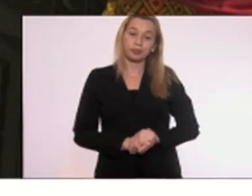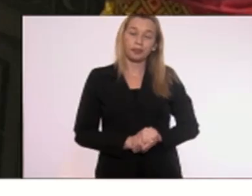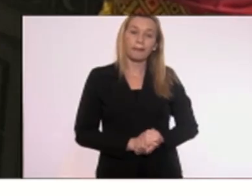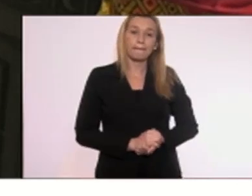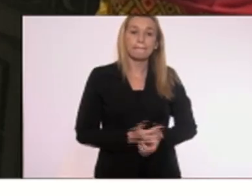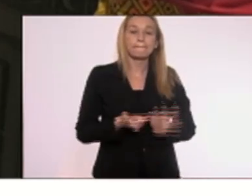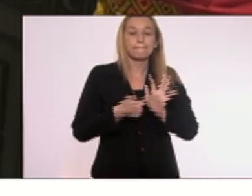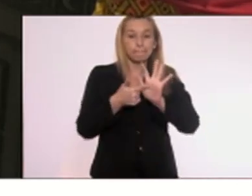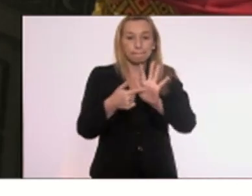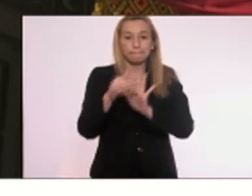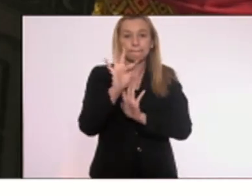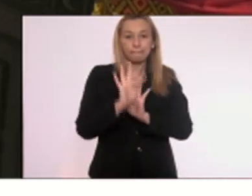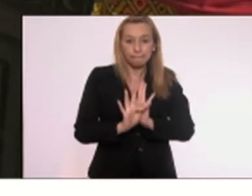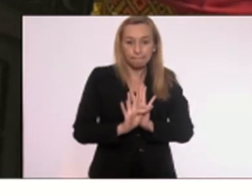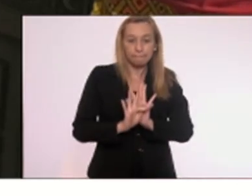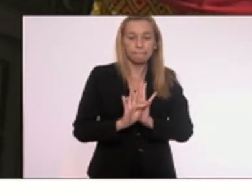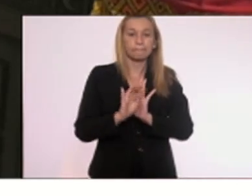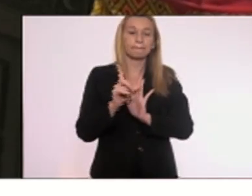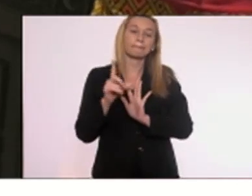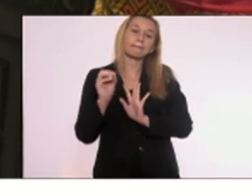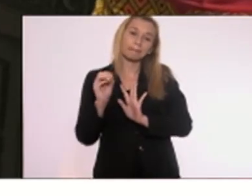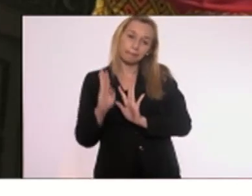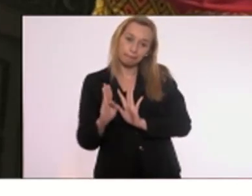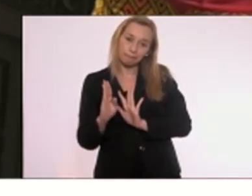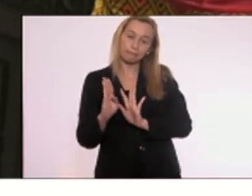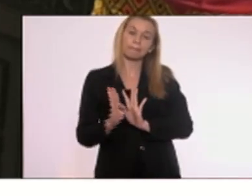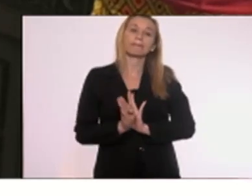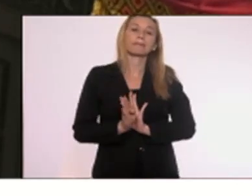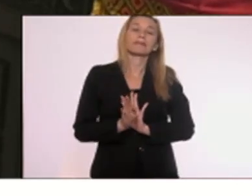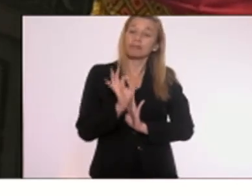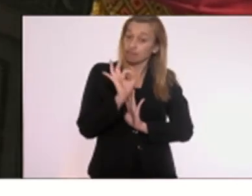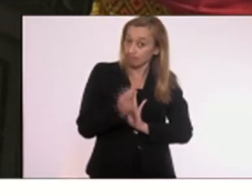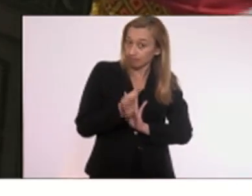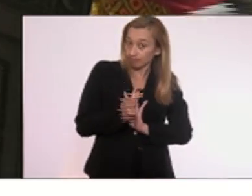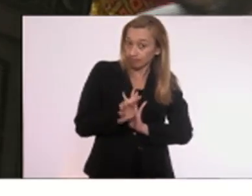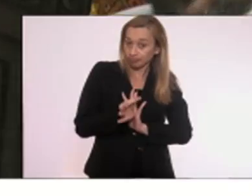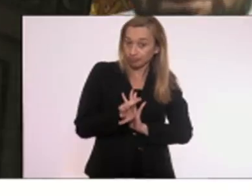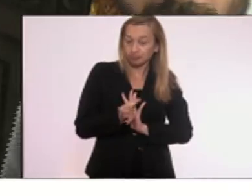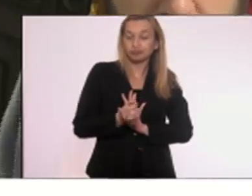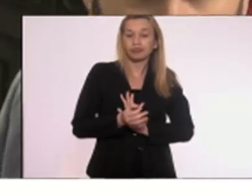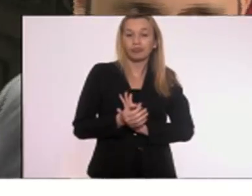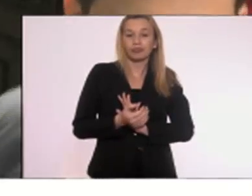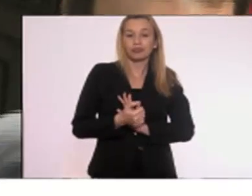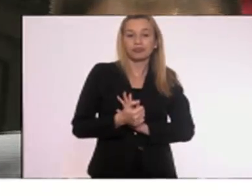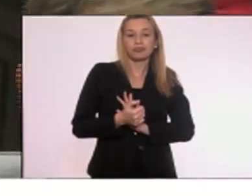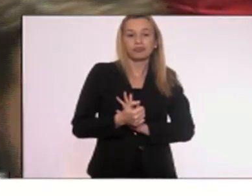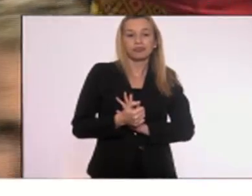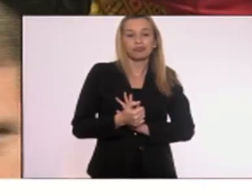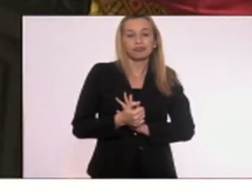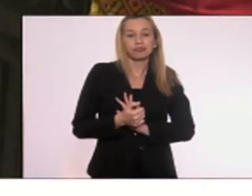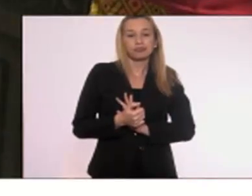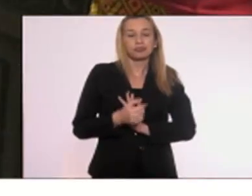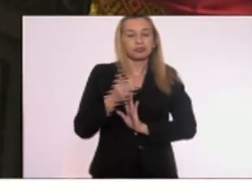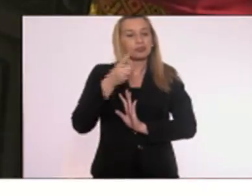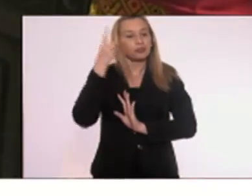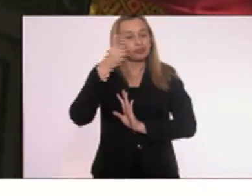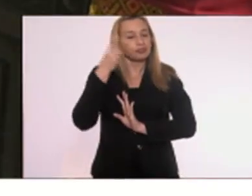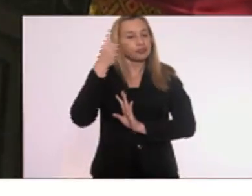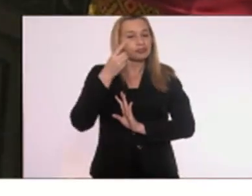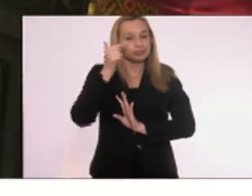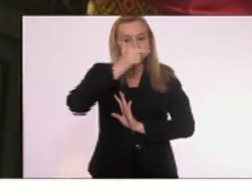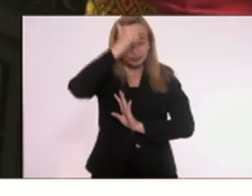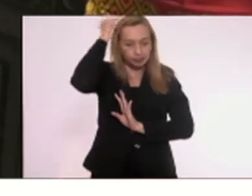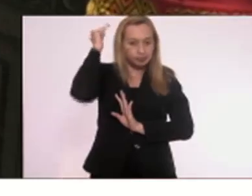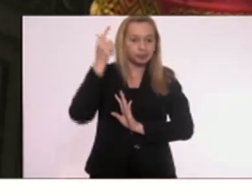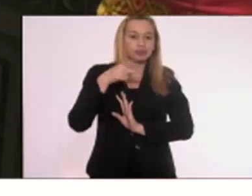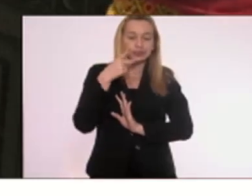apontar no texto da LDO, que é, de fato, naturalmente, como apontado pelo deputado Luiz Paulo, uma lei